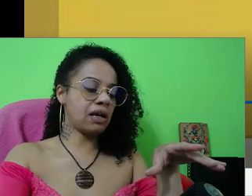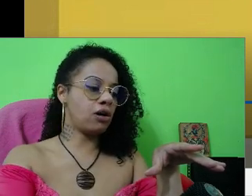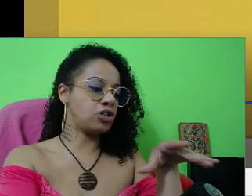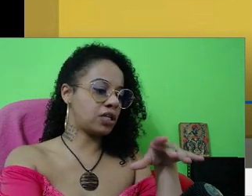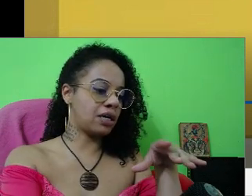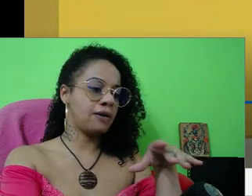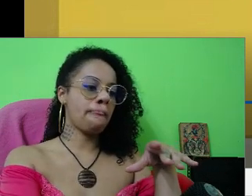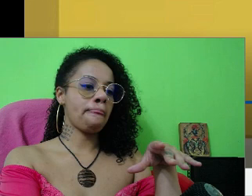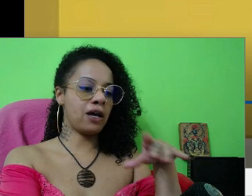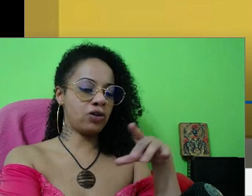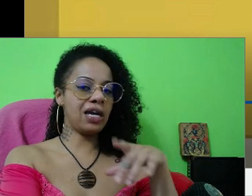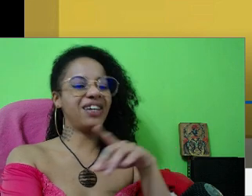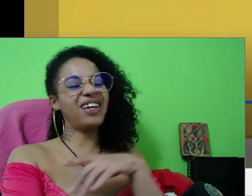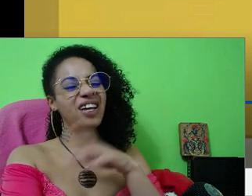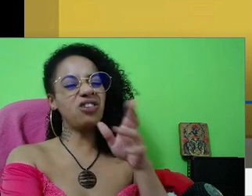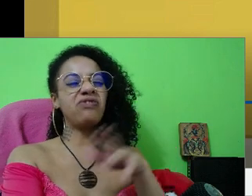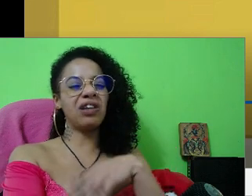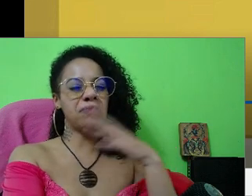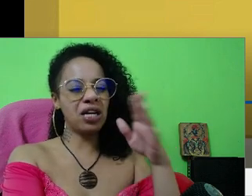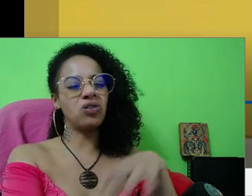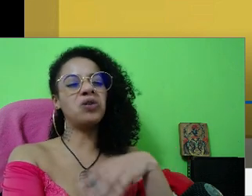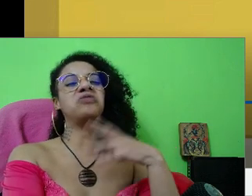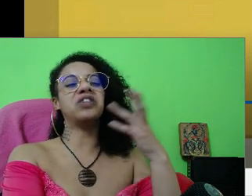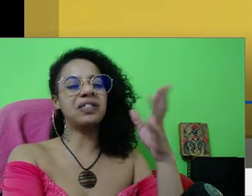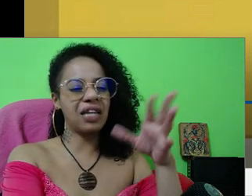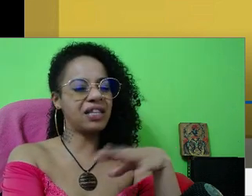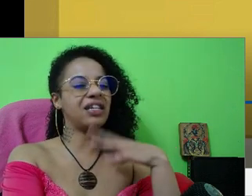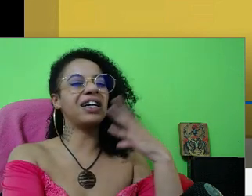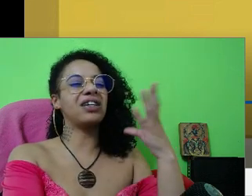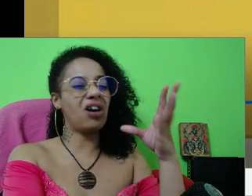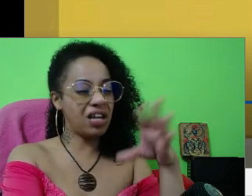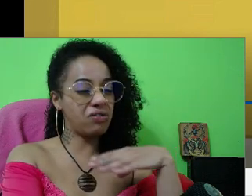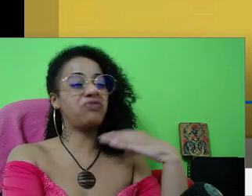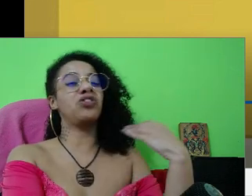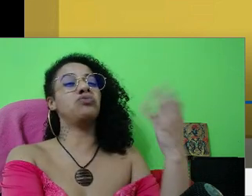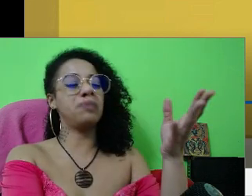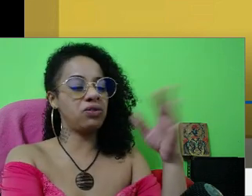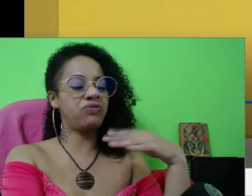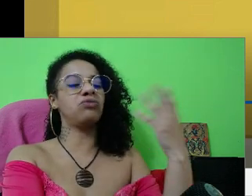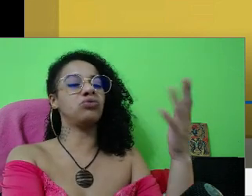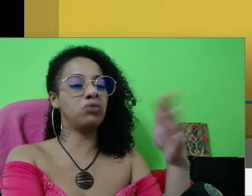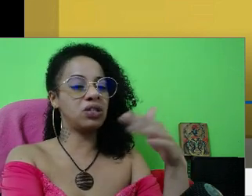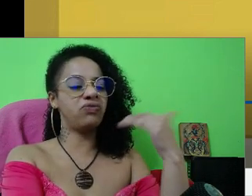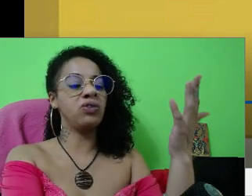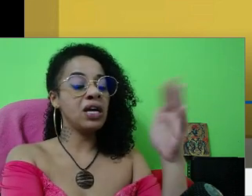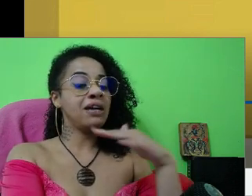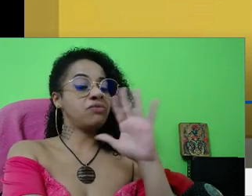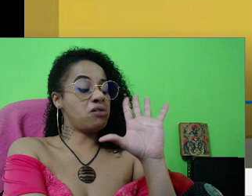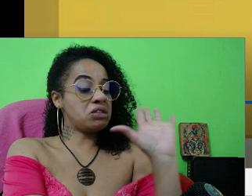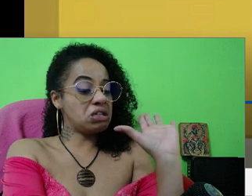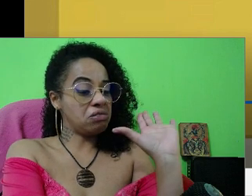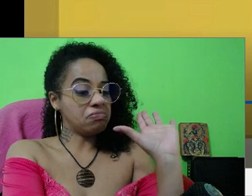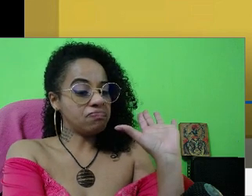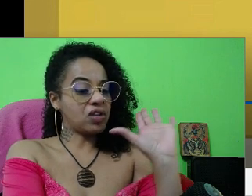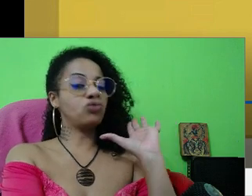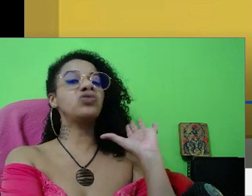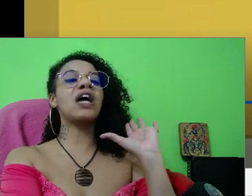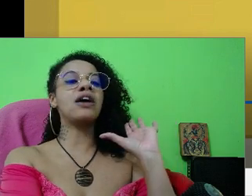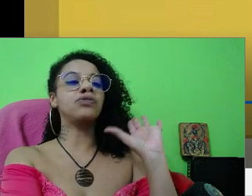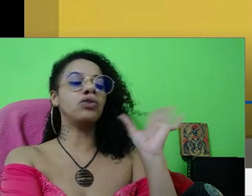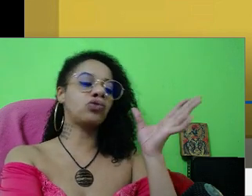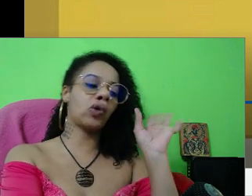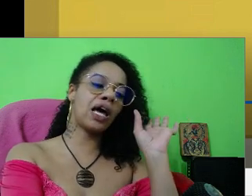Adorei essa lógica adorei E aí eu não vou lembrar de novo as treta né que olha não foi uma não foram duas não foram Então assim